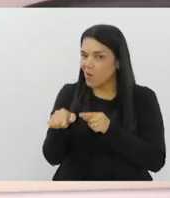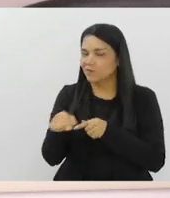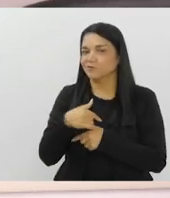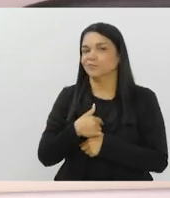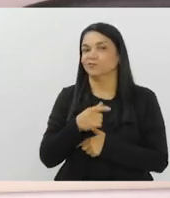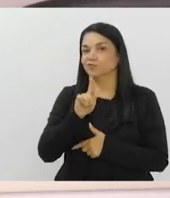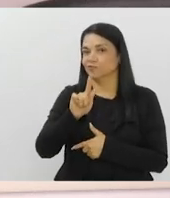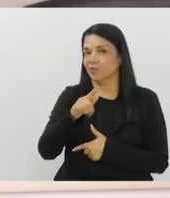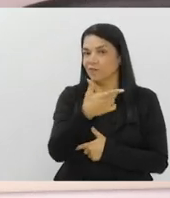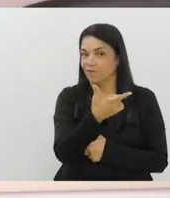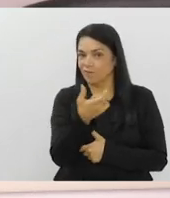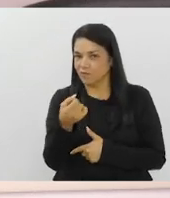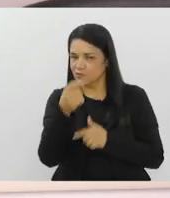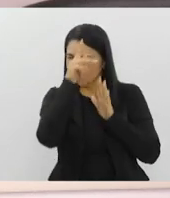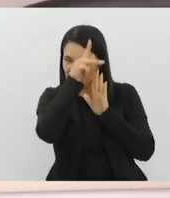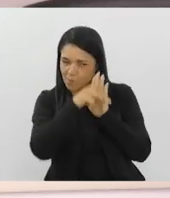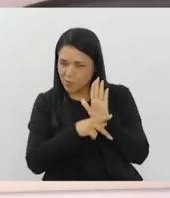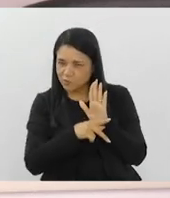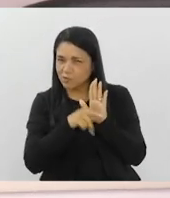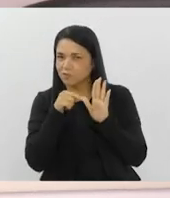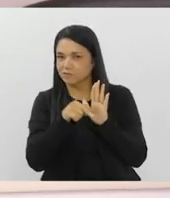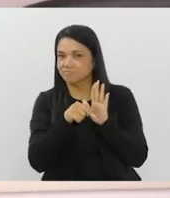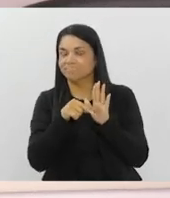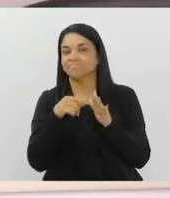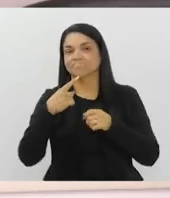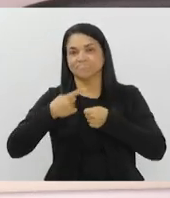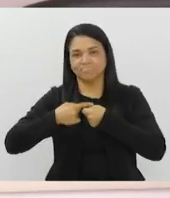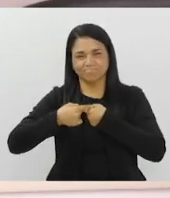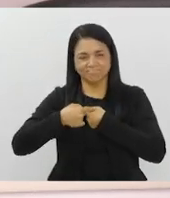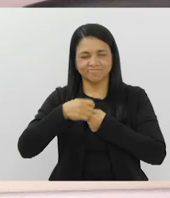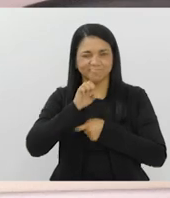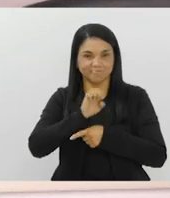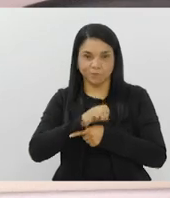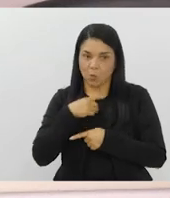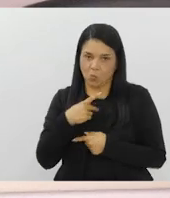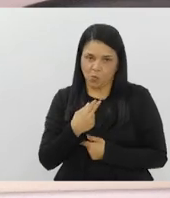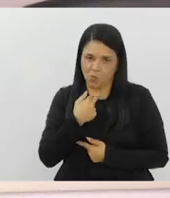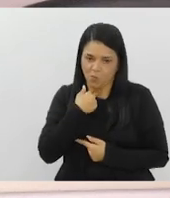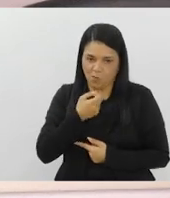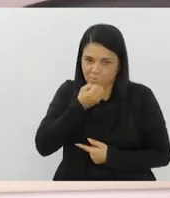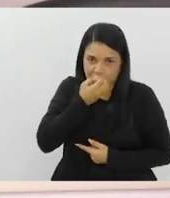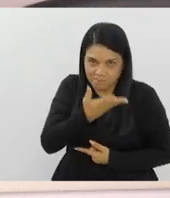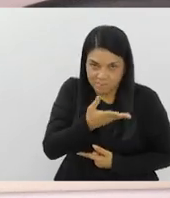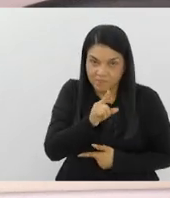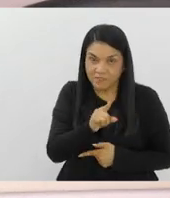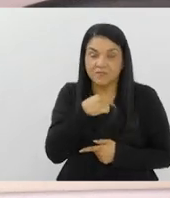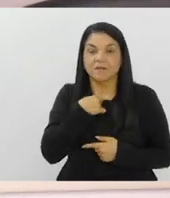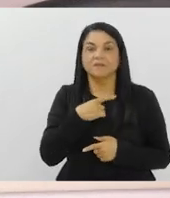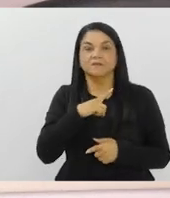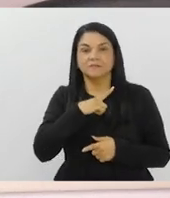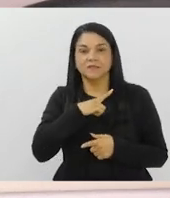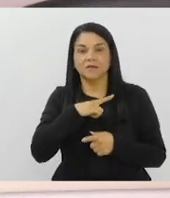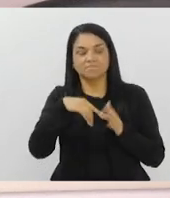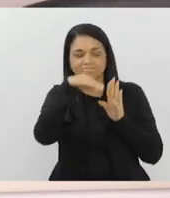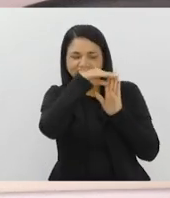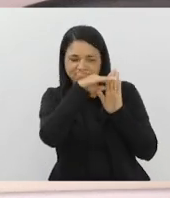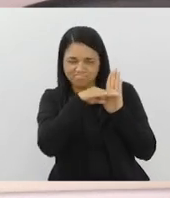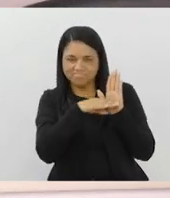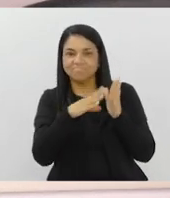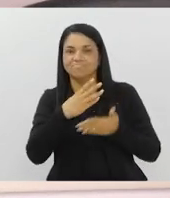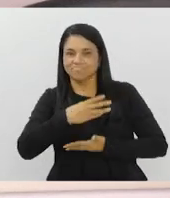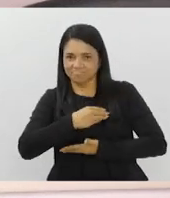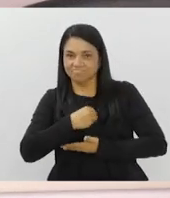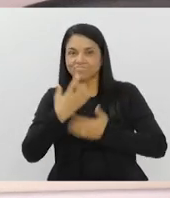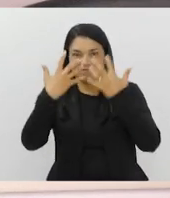G20 um projeto piloto no município, aqui do estado, que eu não posso ainda contar qual é, mas teremos aí a pauta da amamentação nas situações